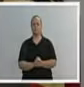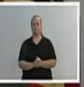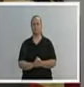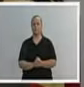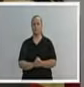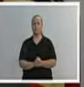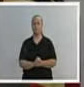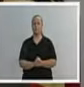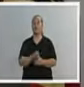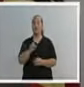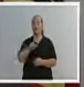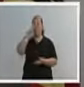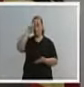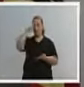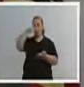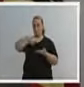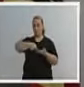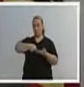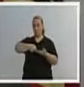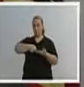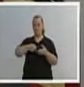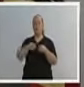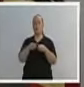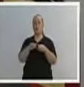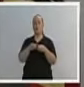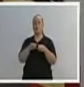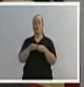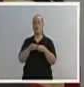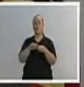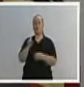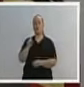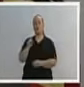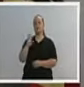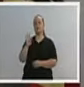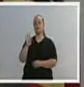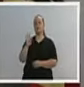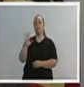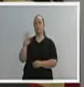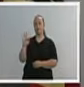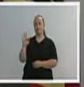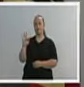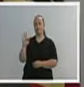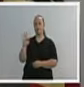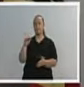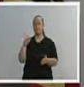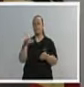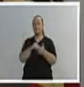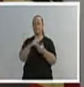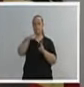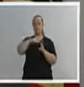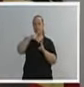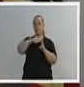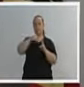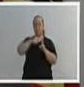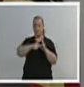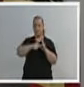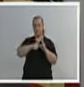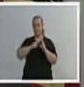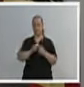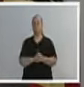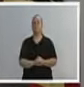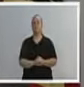Essa foi uma decisão de uma turma lá do STF. Praticar aborto até os 3 meses, sem falar aqui da arbitrariedade. Porque